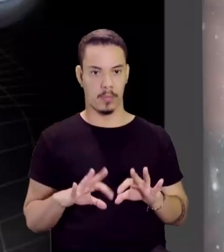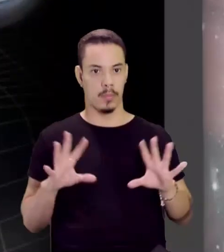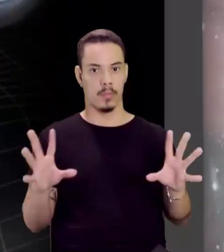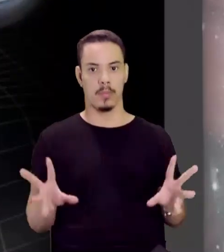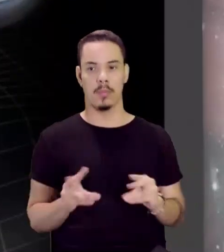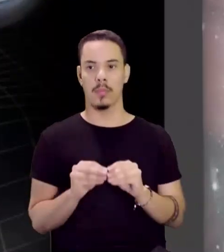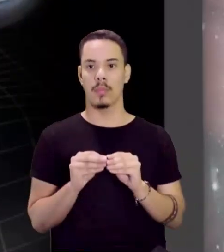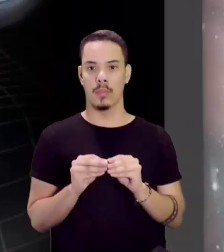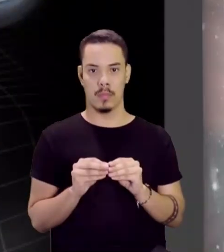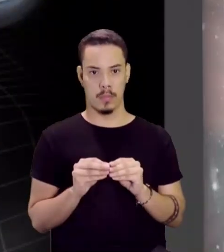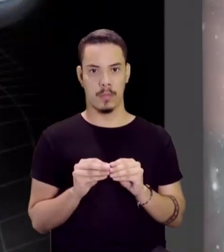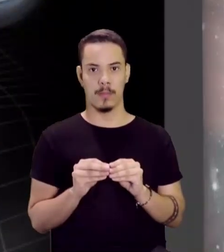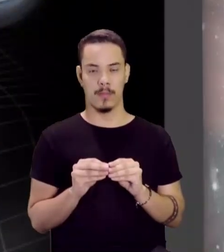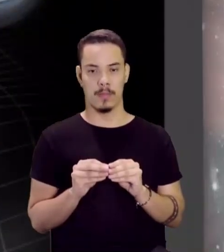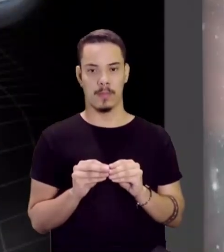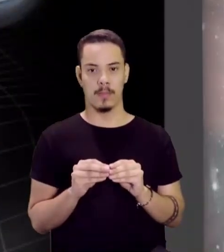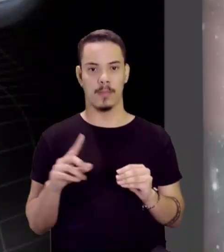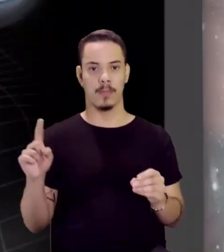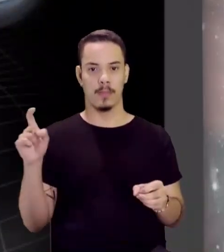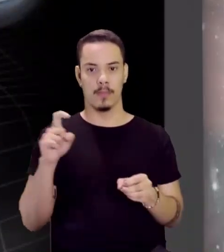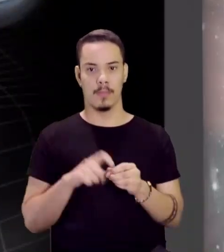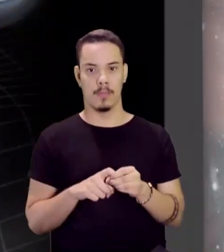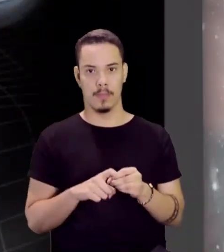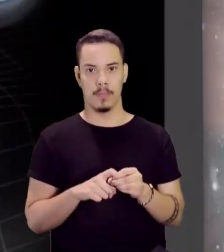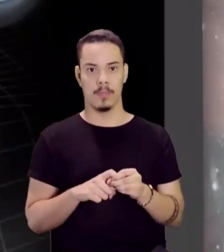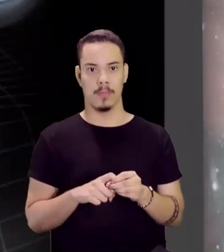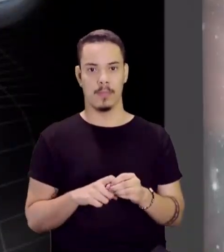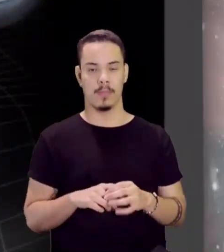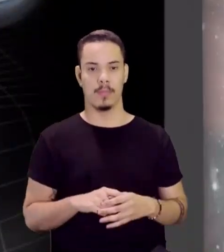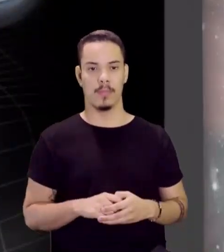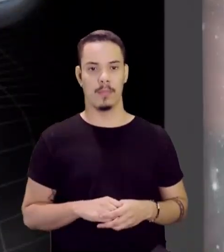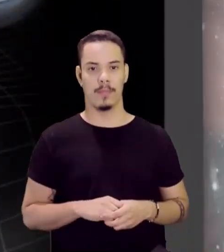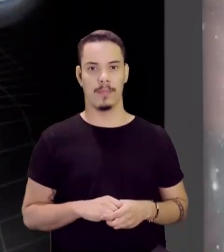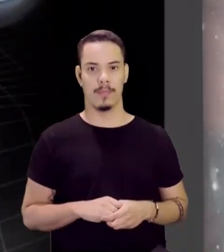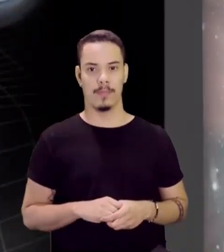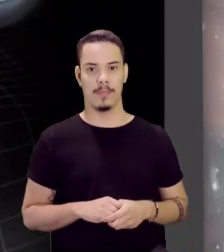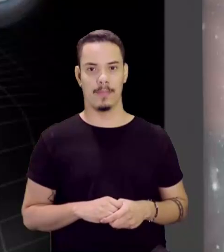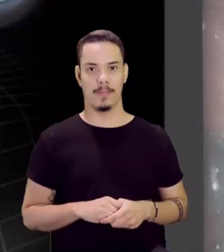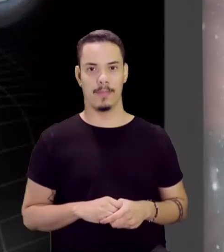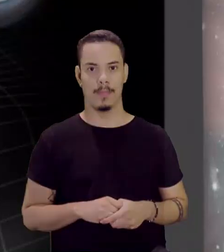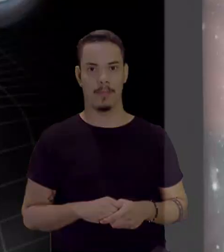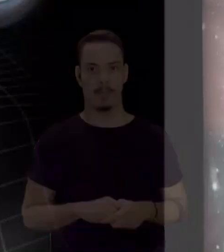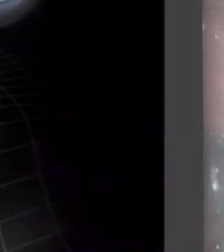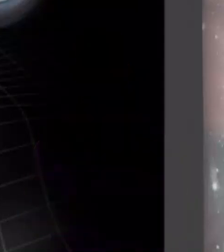vai ter um resumex daqui a pouco. Vai ter um resumex daqui a pouco. A gente volta aí fazendo, né? Justamente. Até mais.